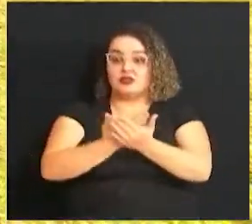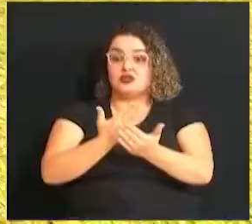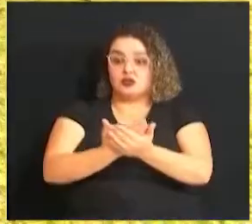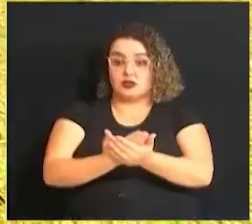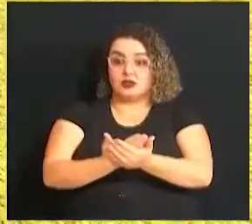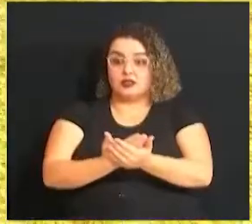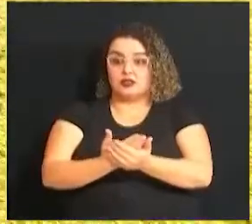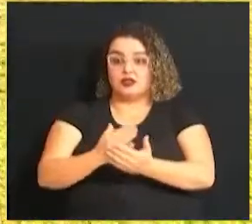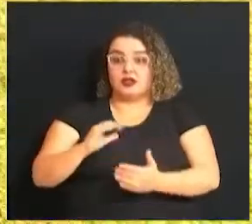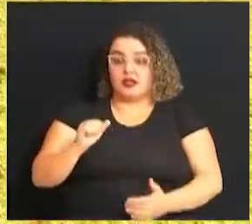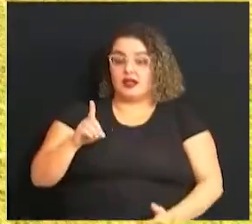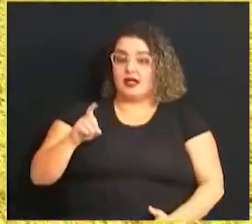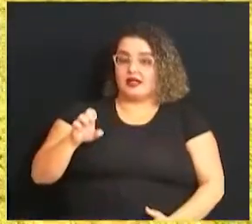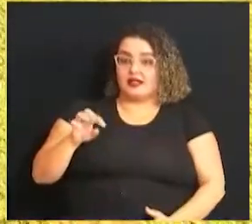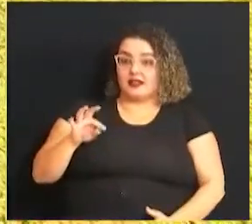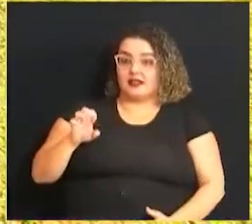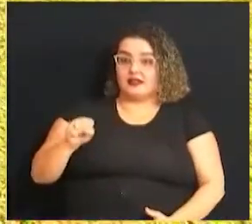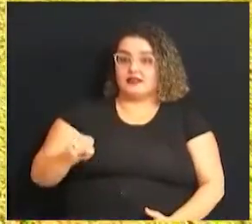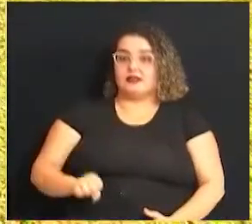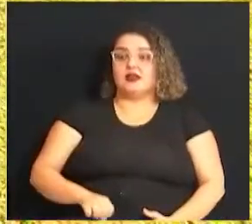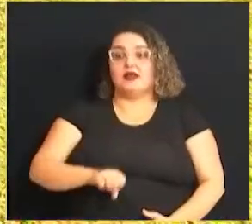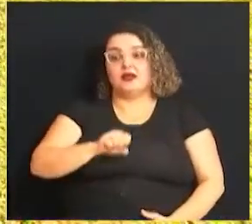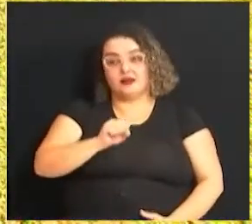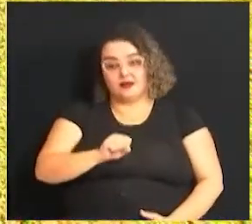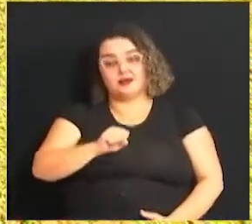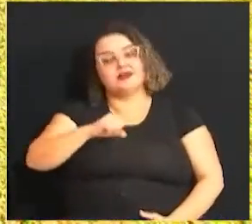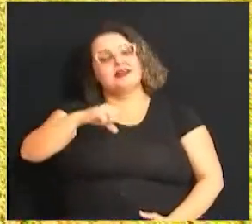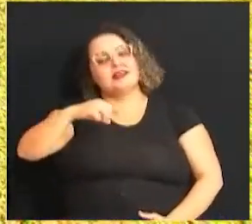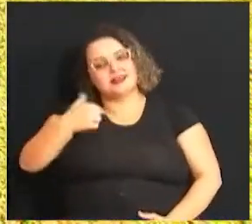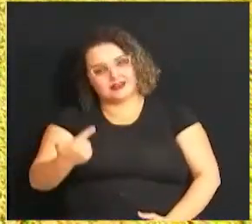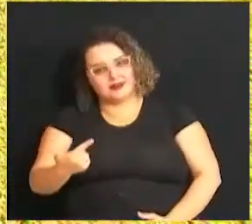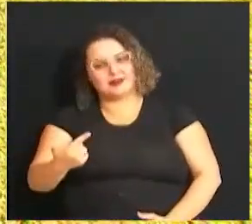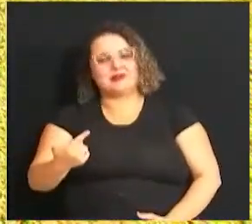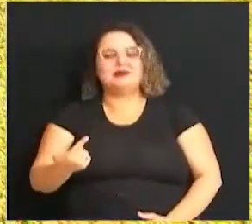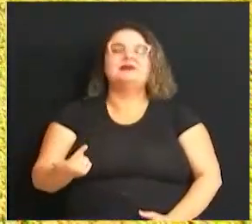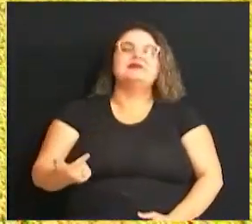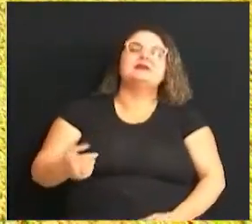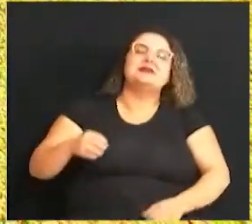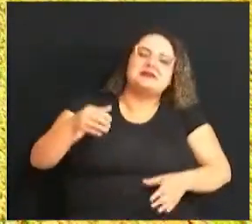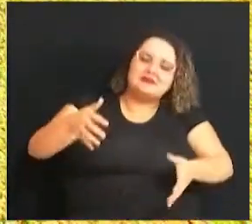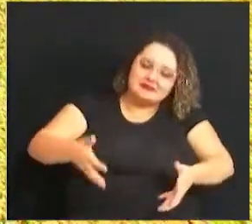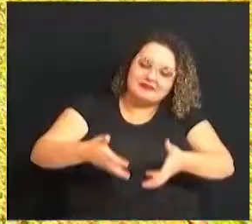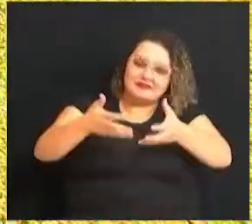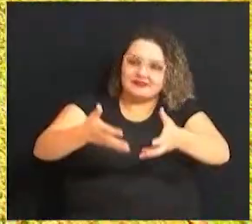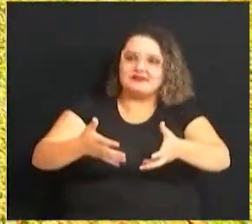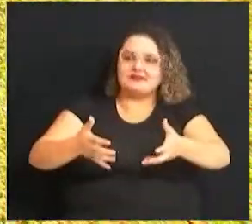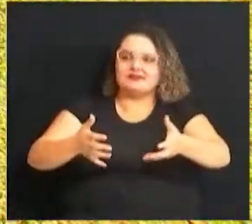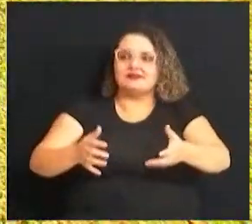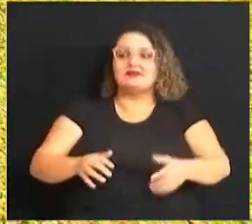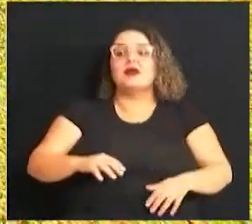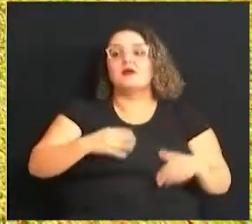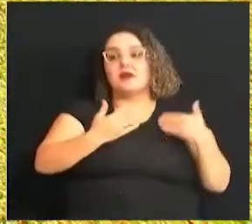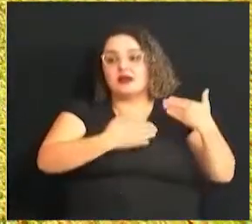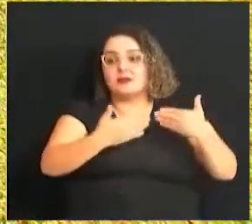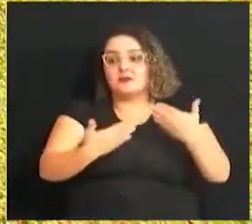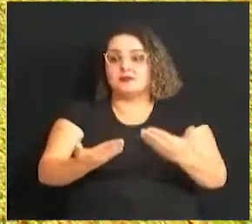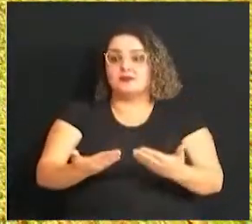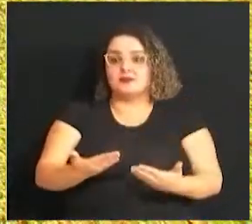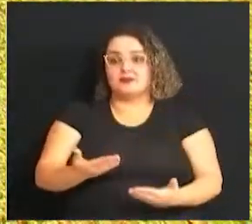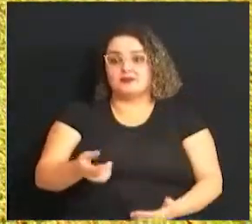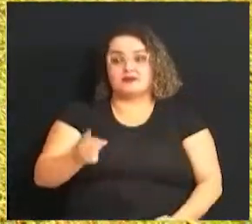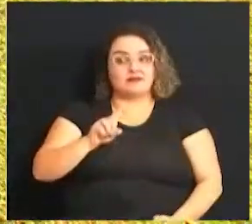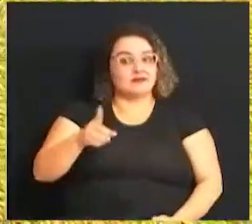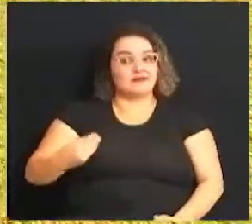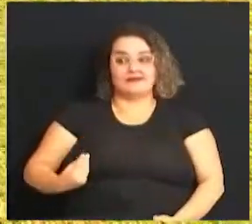da Escola de Cadetes, vai ser feito o plantio da 82ª muda de pau-brasil em mais uma cerimônia, mais um